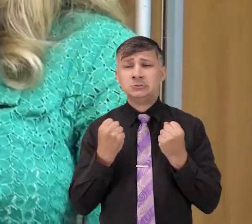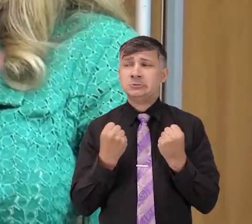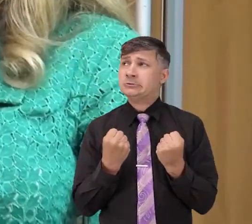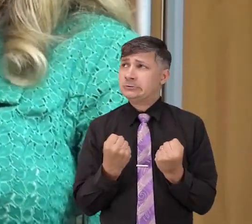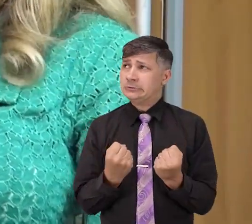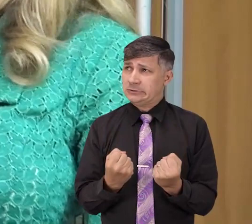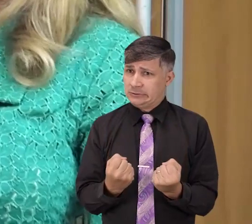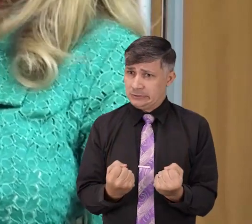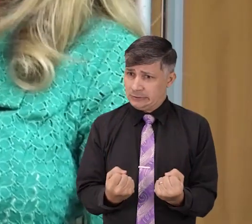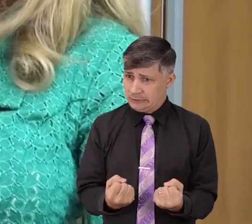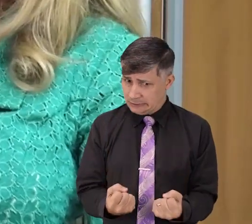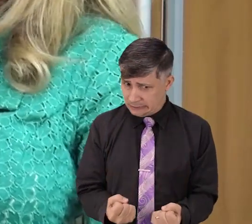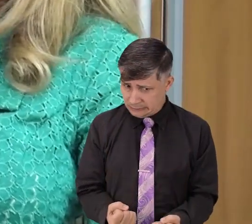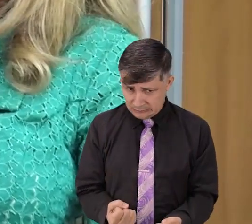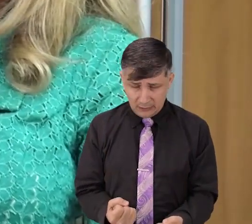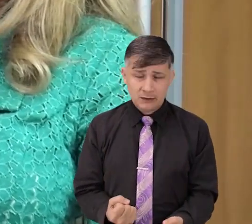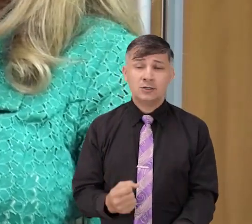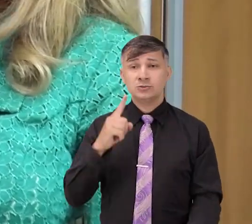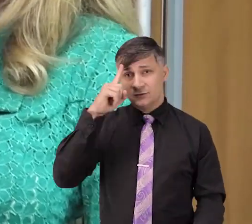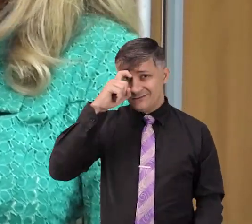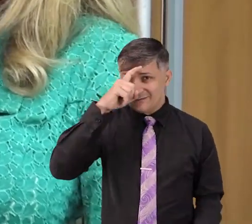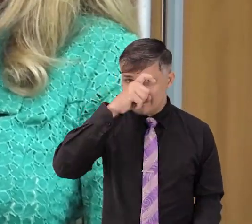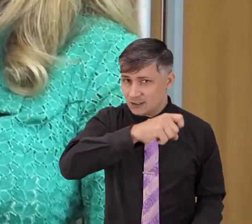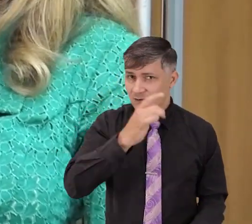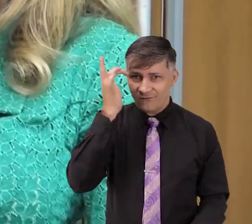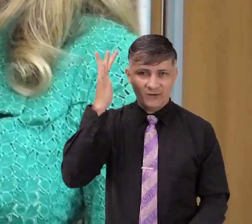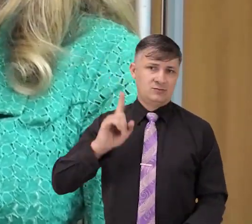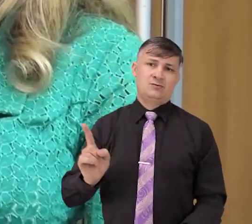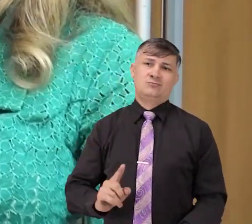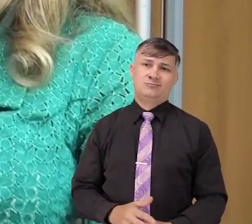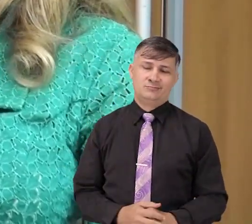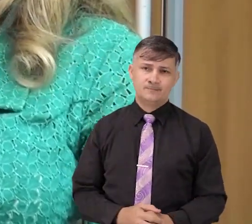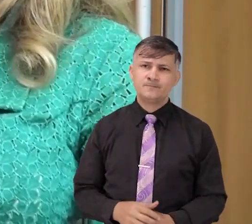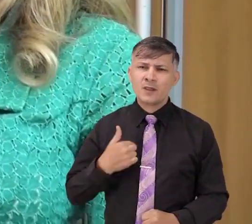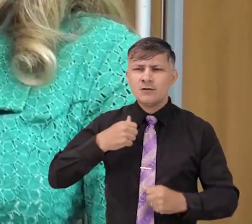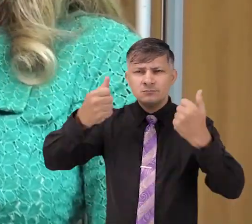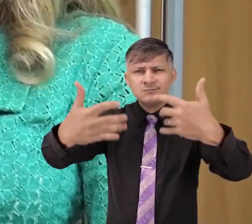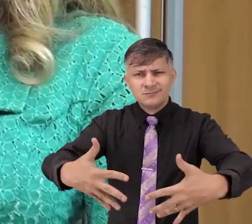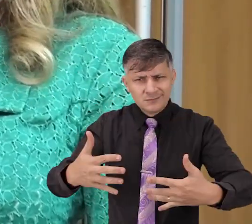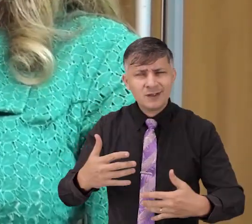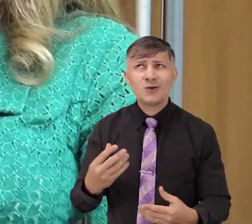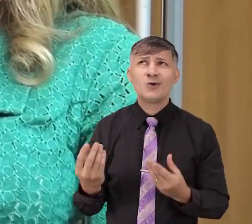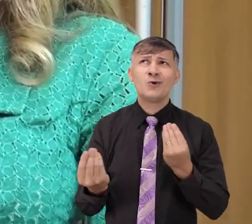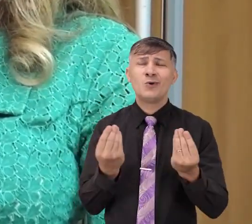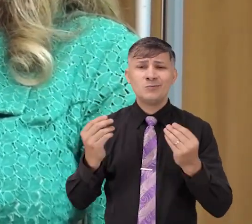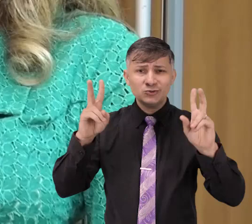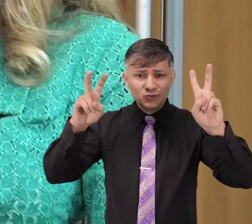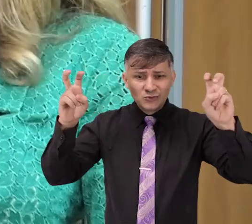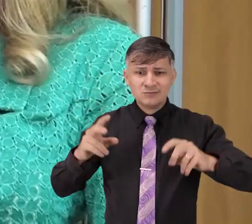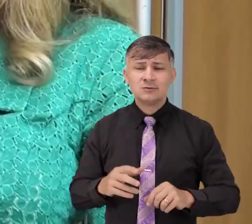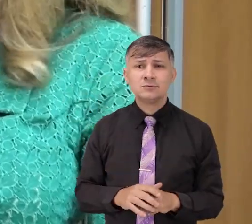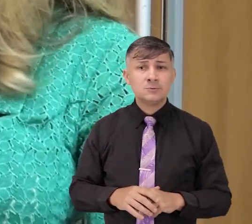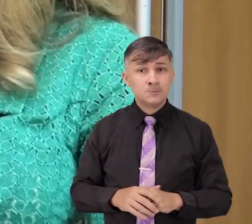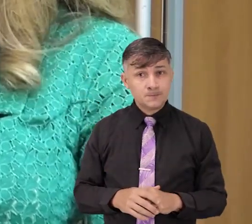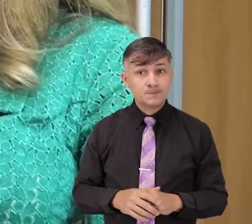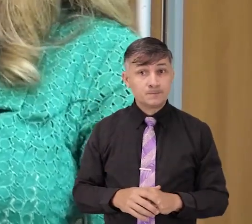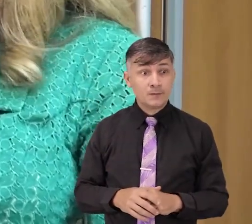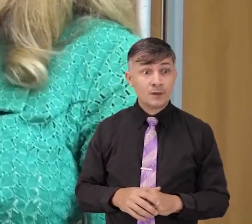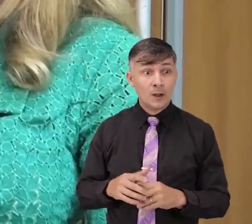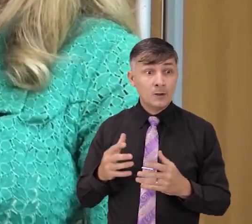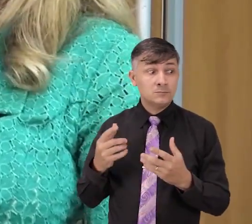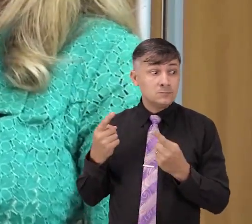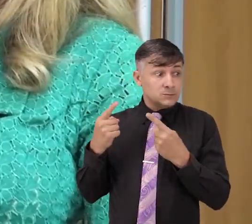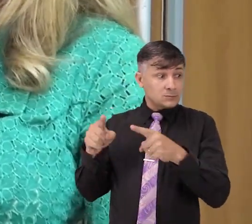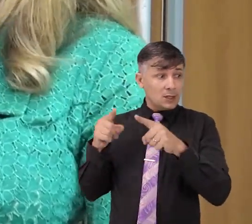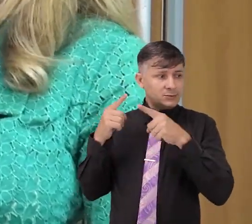E quando eu falei do assédio, porque eu acho que isso é importante, né, vamos dizer assim, do topo da pirâmide,